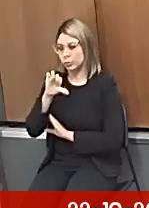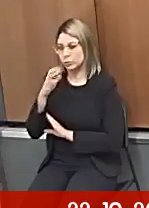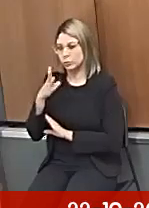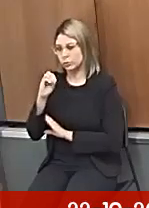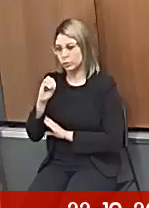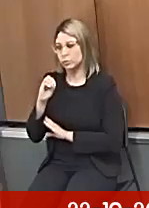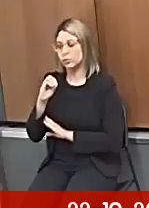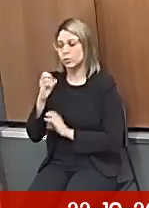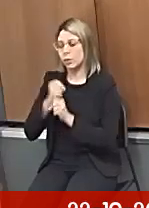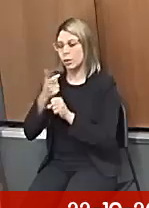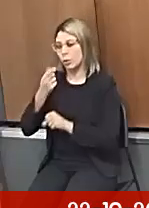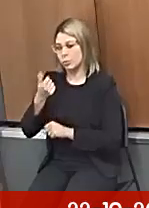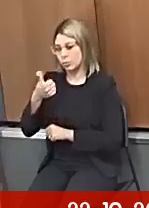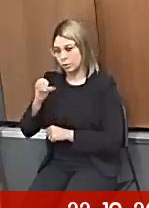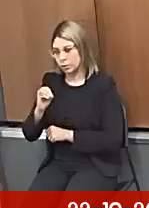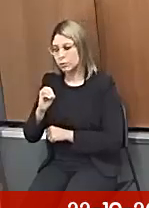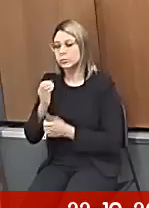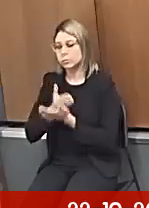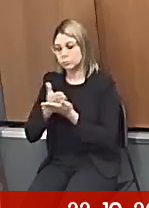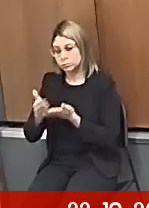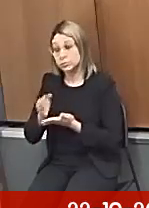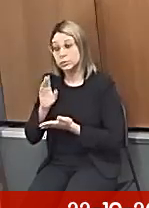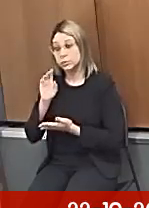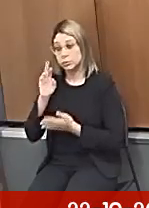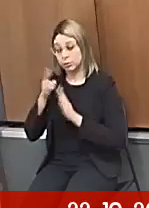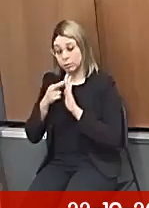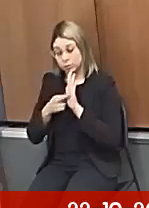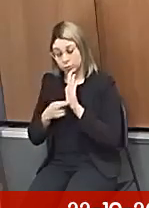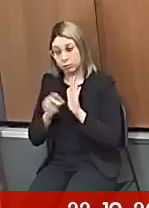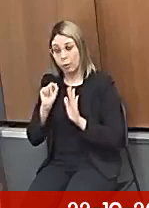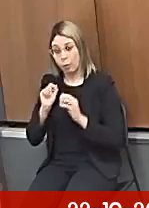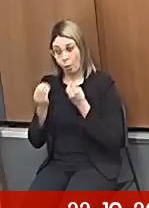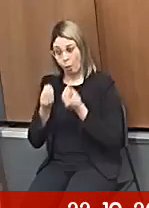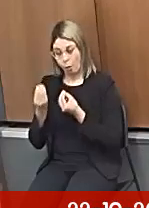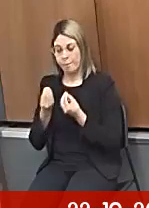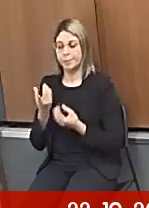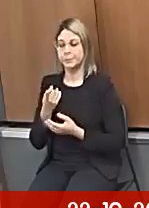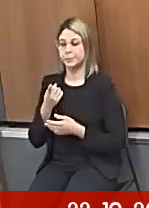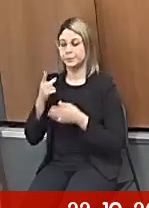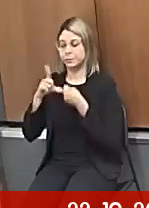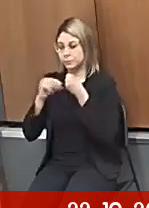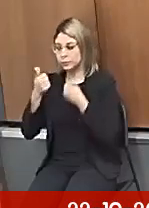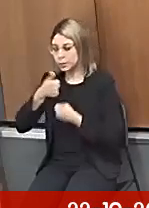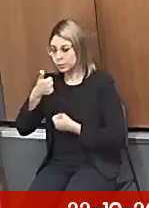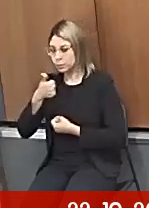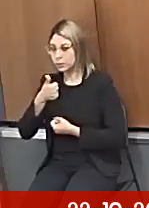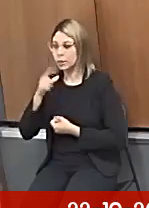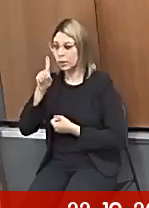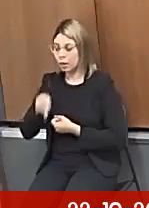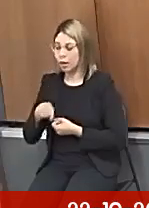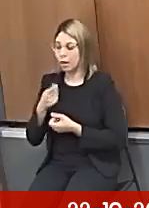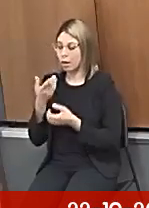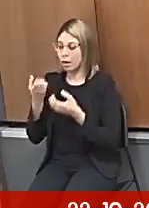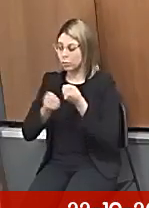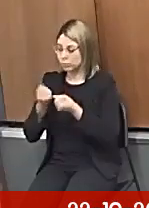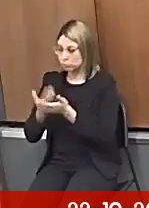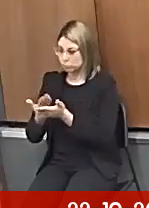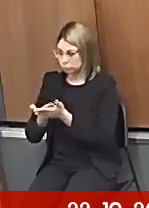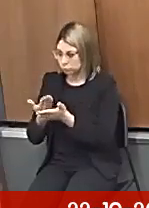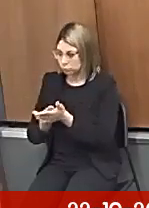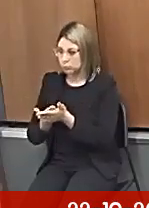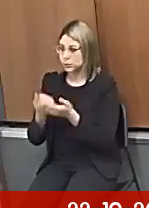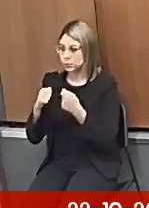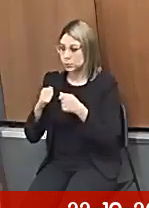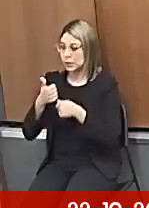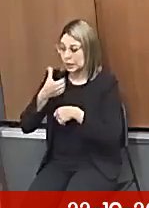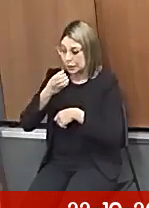de 14 de junho de 2010, passa a vigorar com a seguinte redação. Artigo 1º. Ficam os centros de formação de condutores com frota superior a